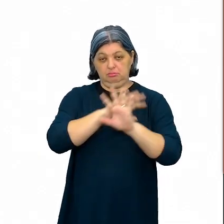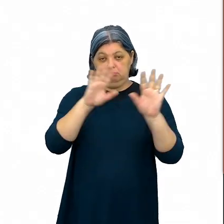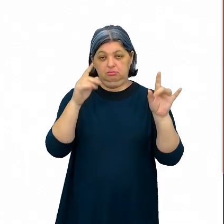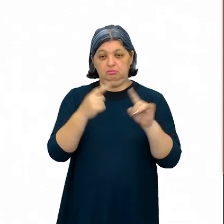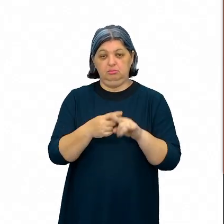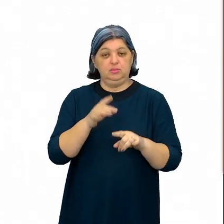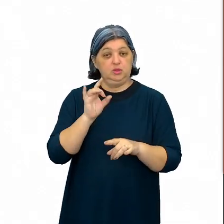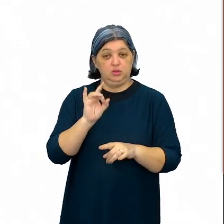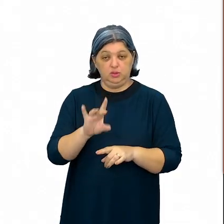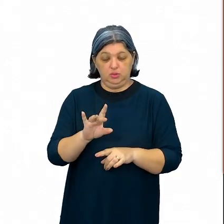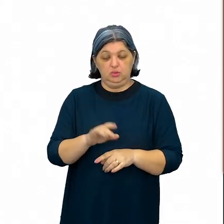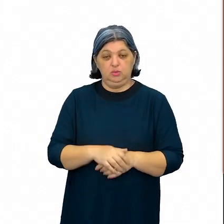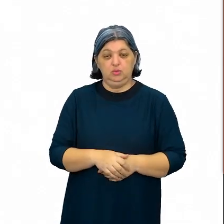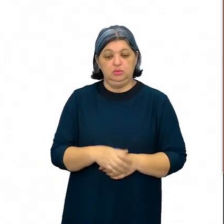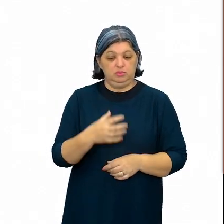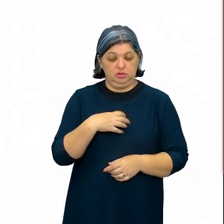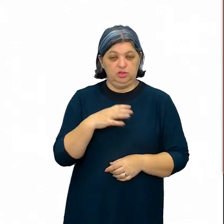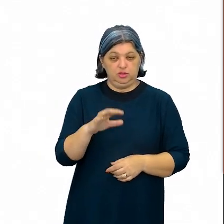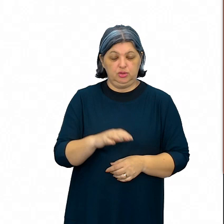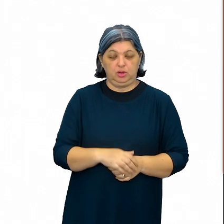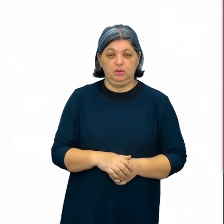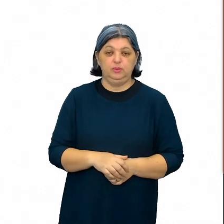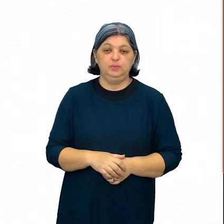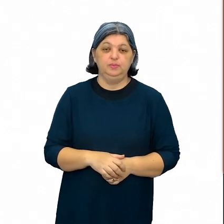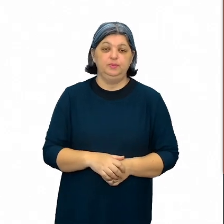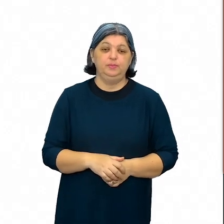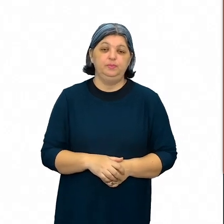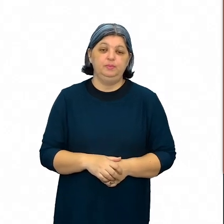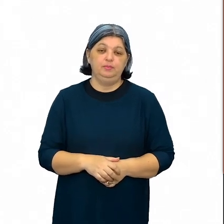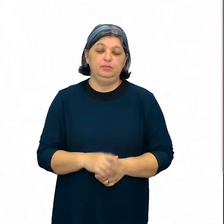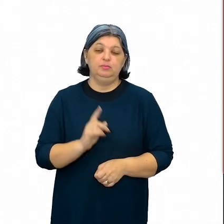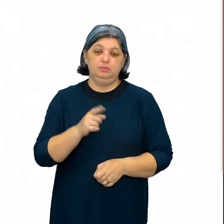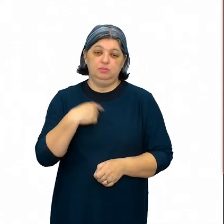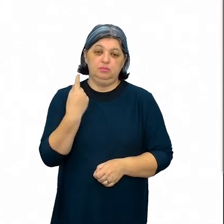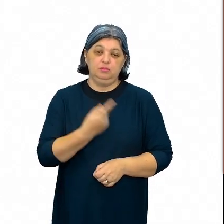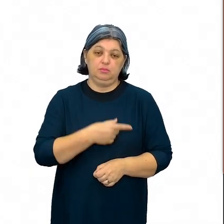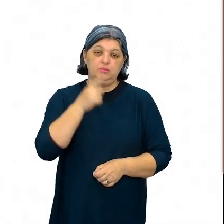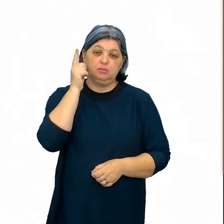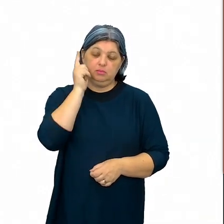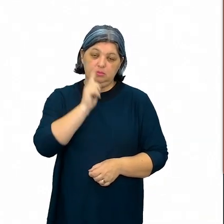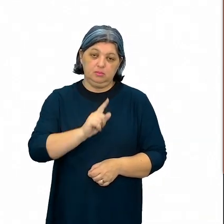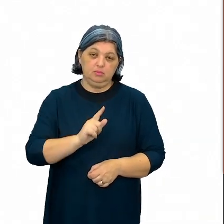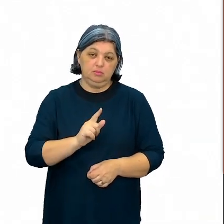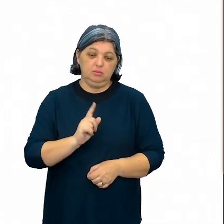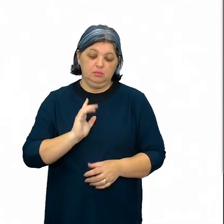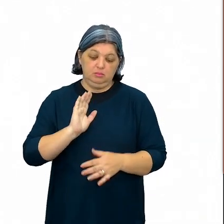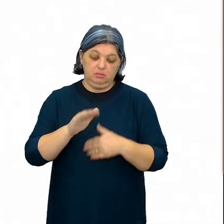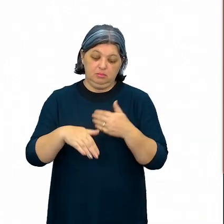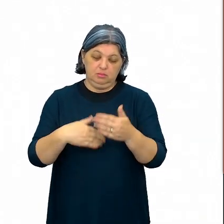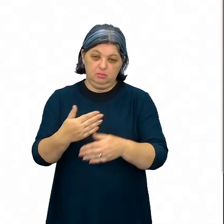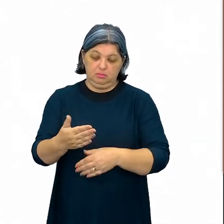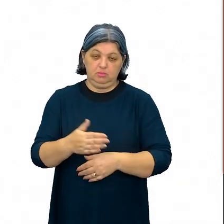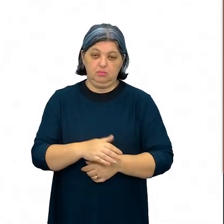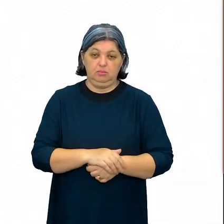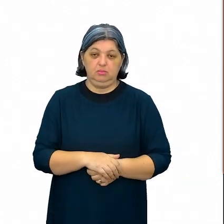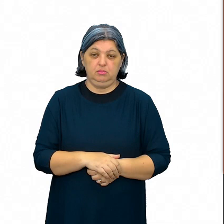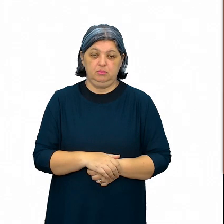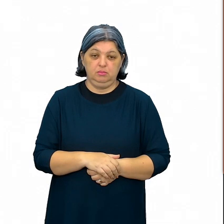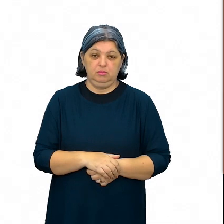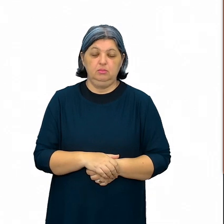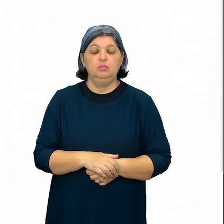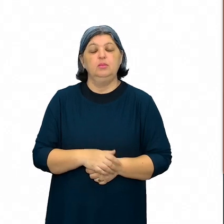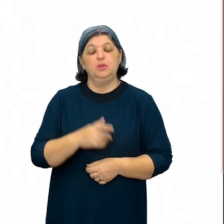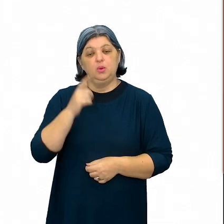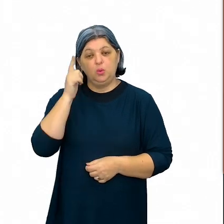porque só assim como eu já disse anteriormente não quero me repetir a gente consegue caminhar né a gente consegue